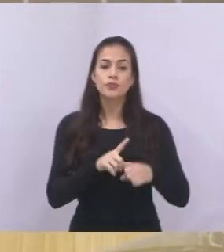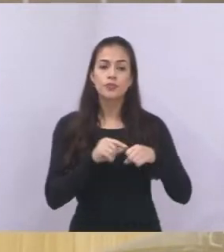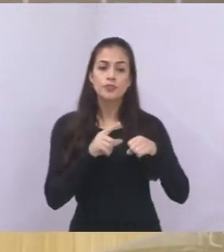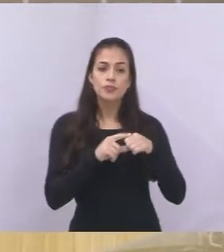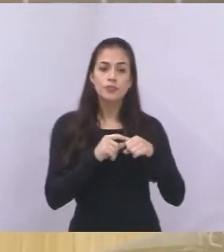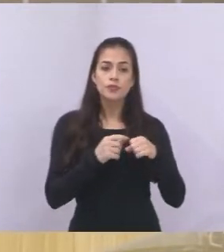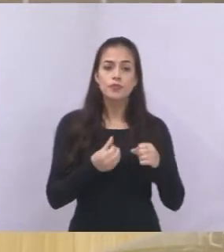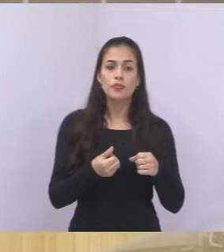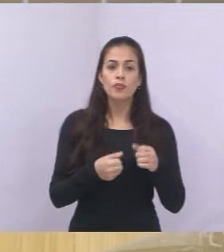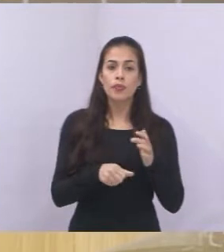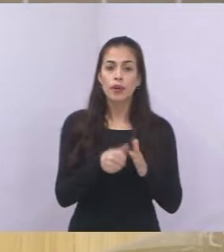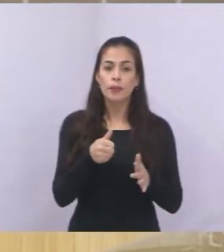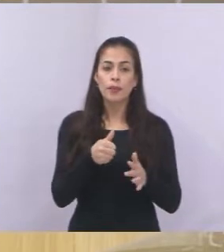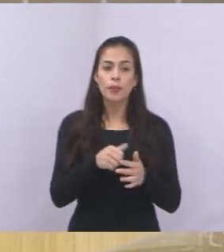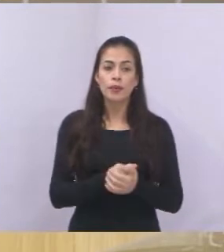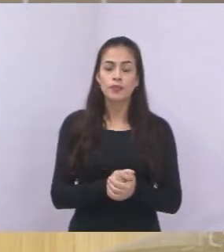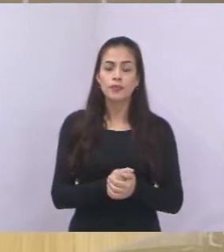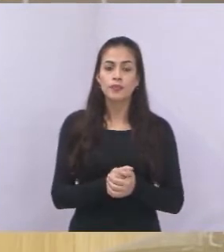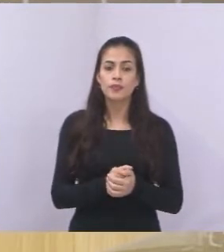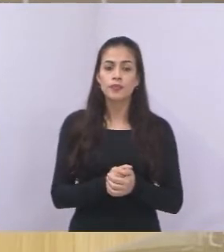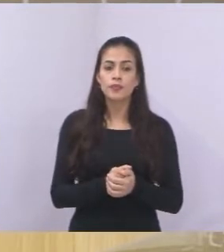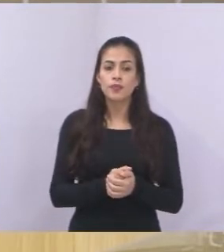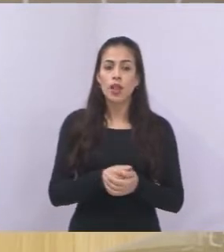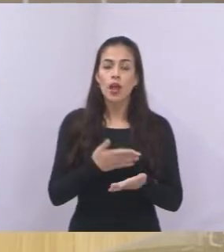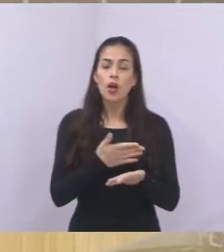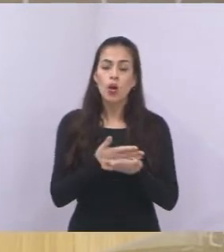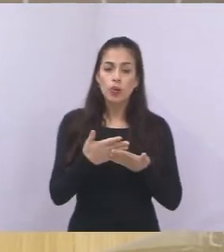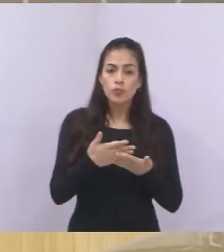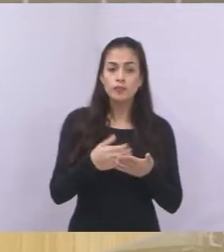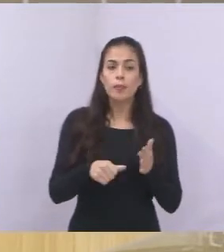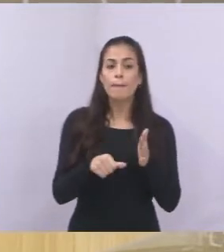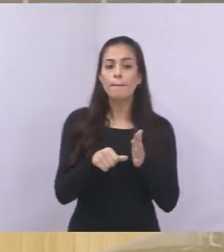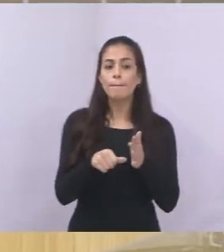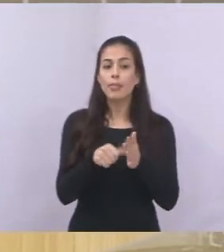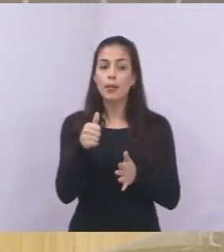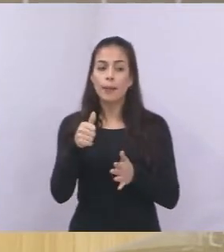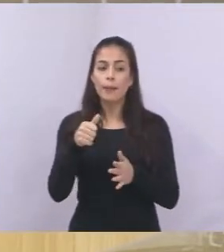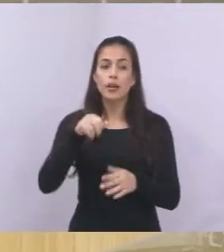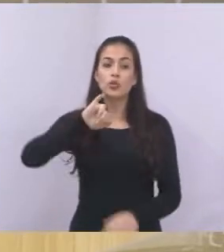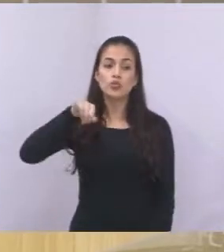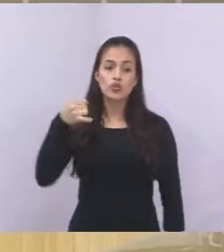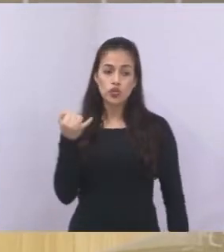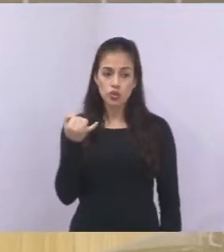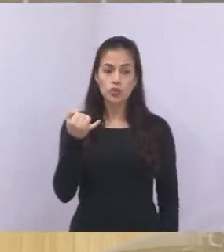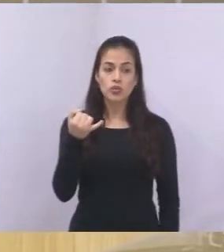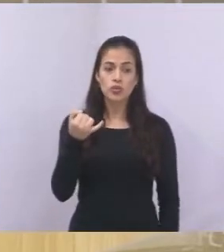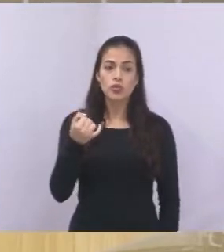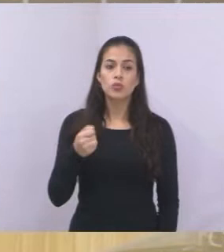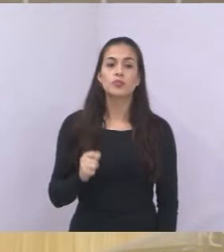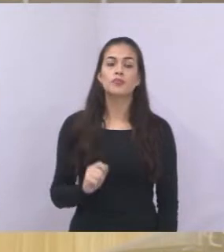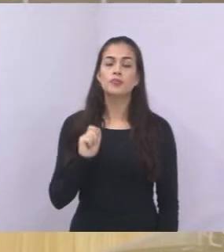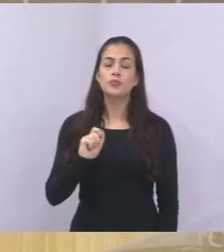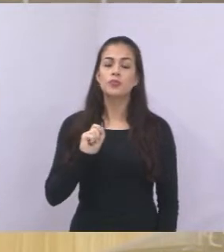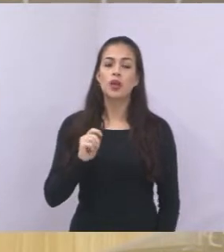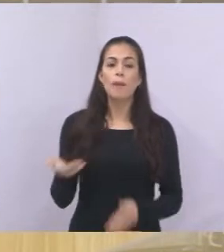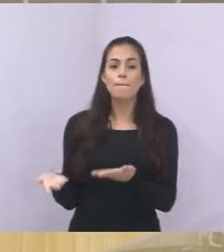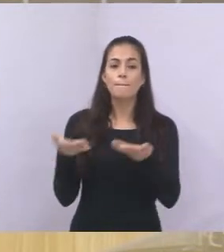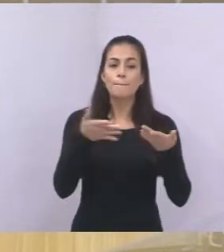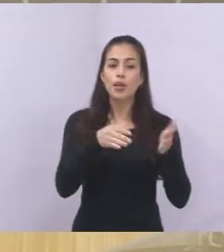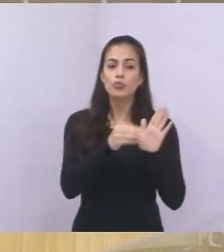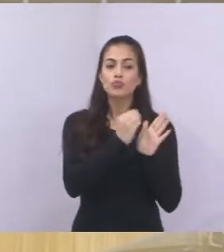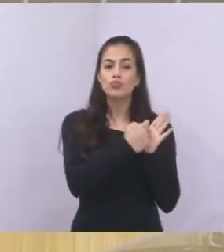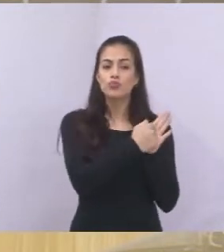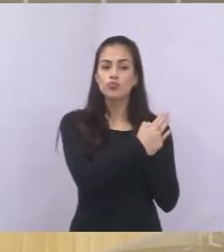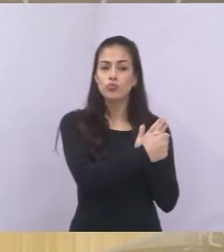2º. Parágrafo 1º. A partir de 1º de janeiro de 2024, a pontuação a que se refere o inciso 5º do caput desse artigo